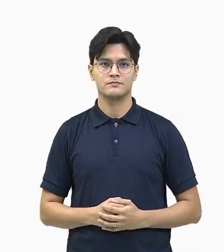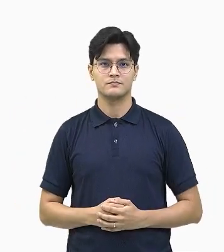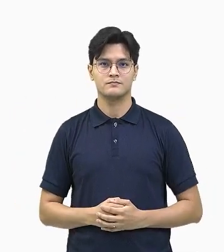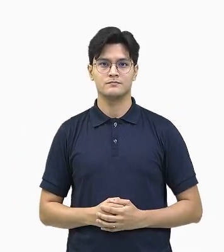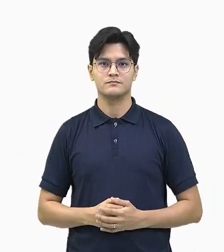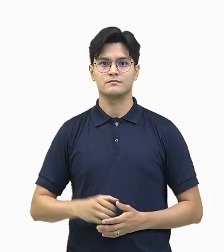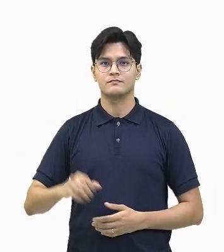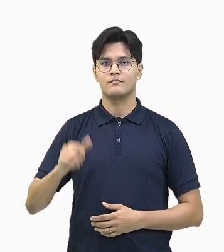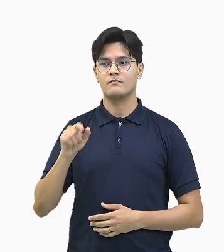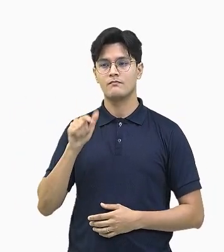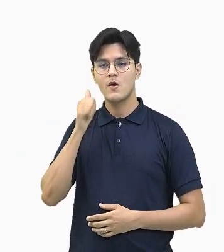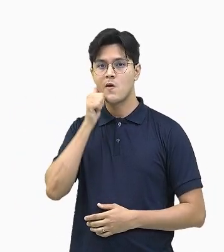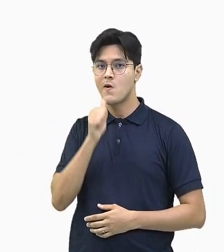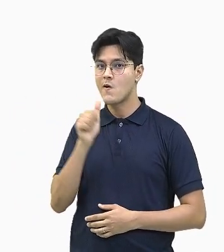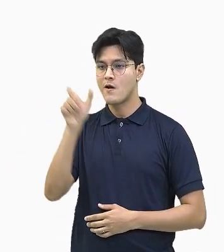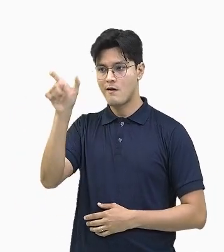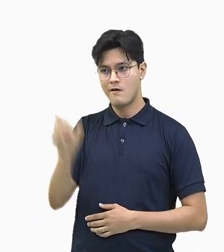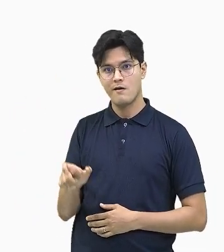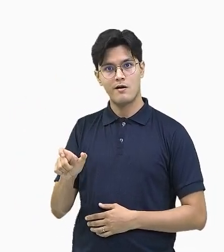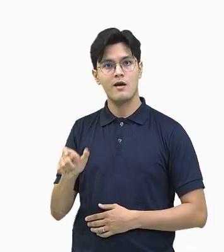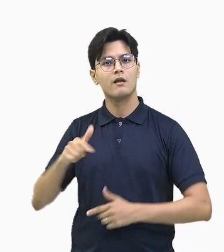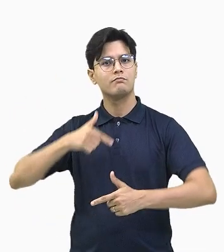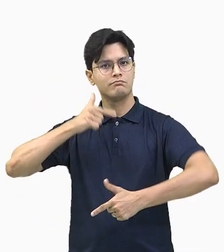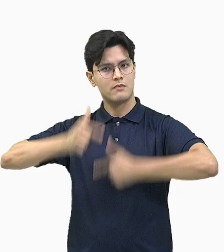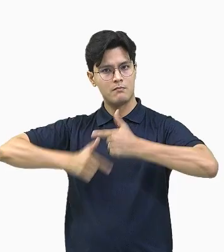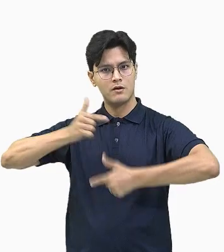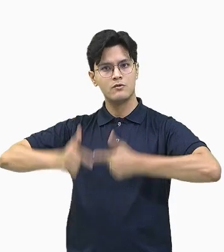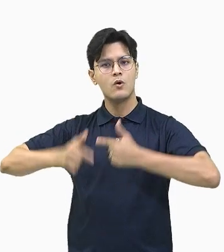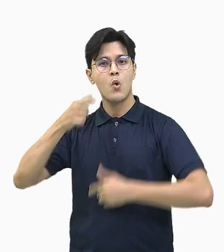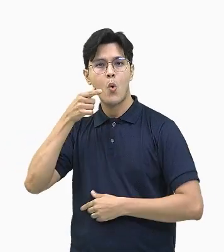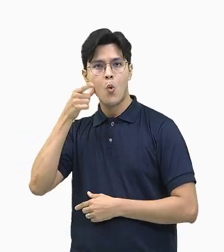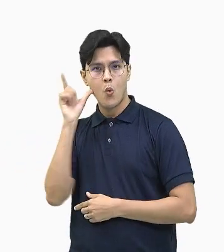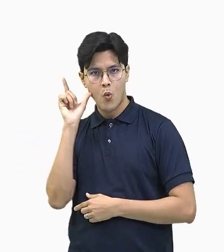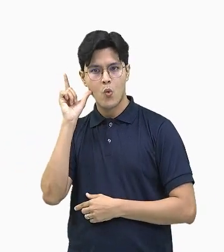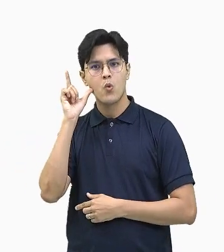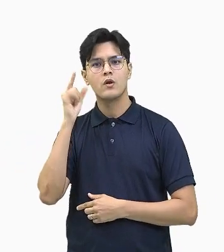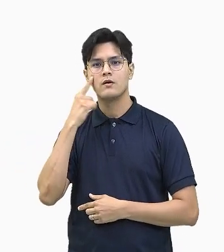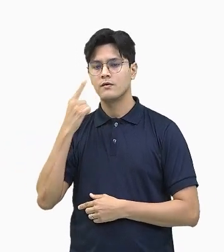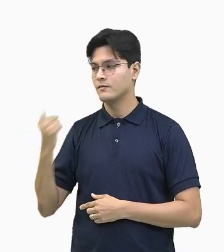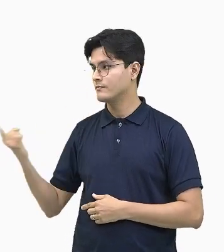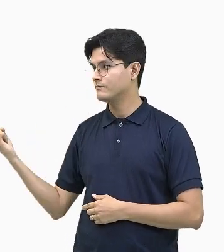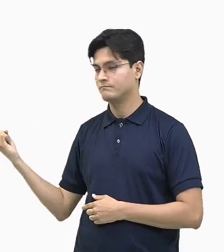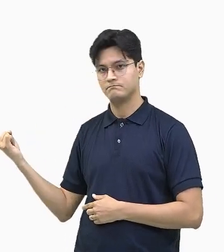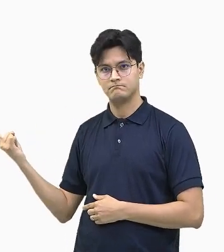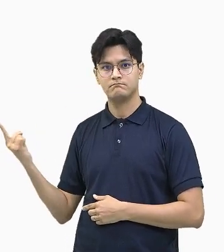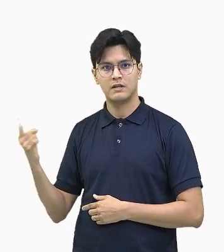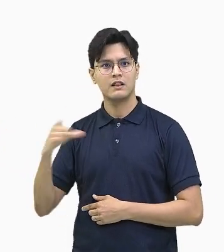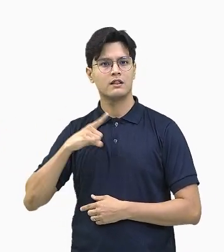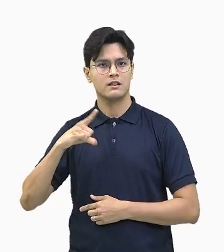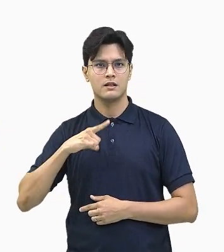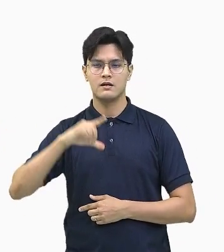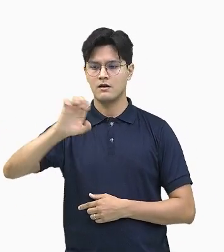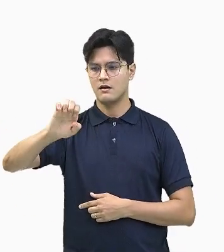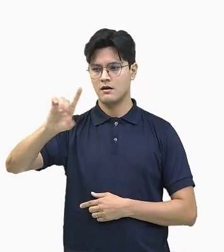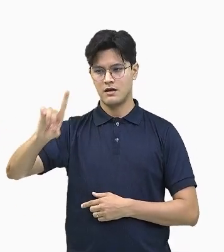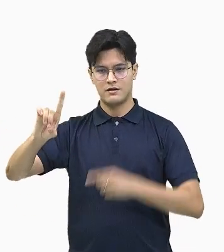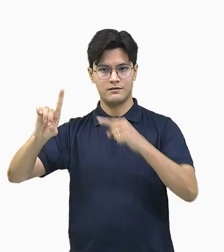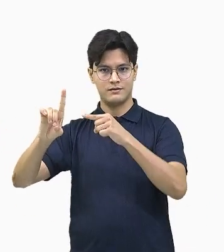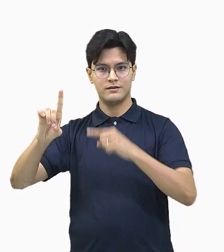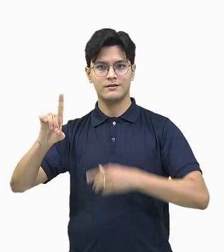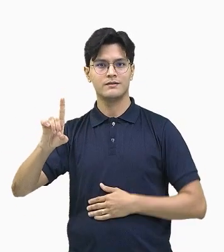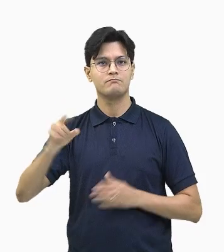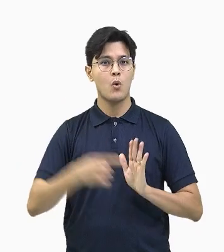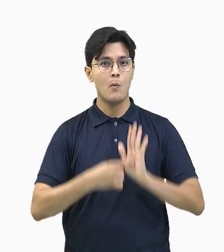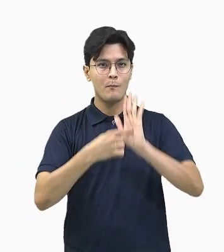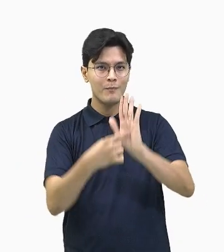Ela trabalhou ontem. Essa frase está na afirmativa. Veja que o ed está presente ali, identificando que esse verbo está